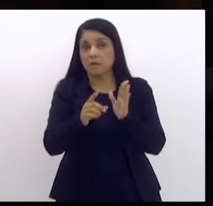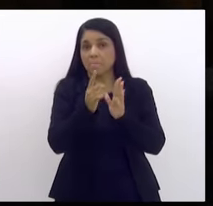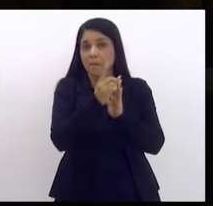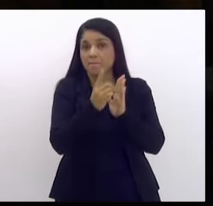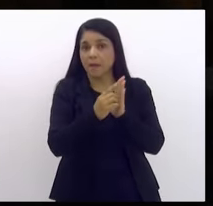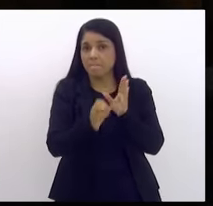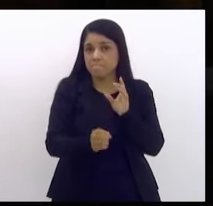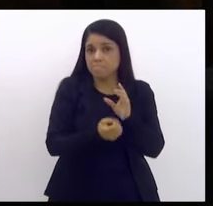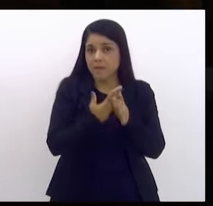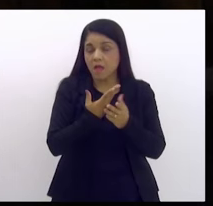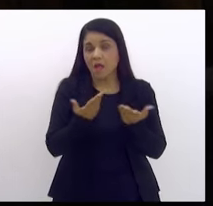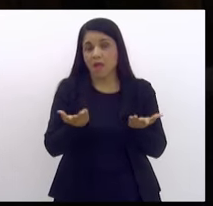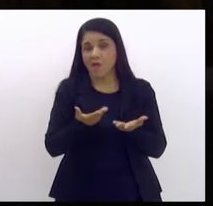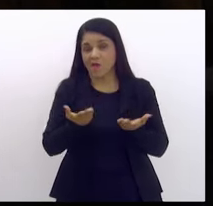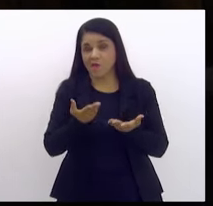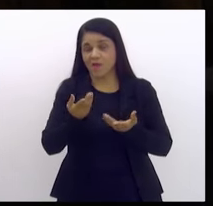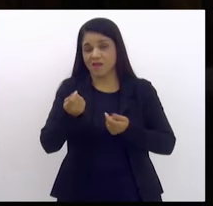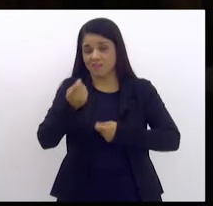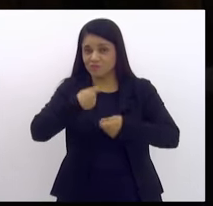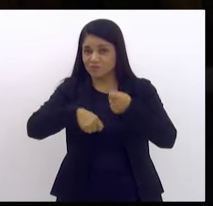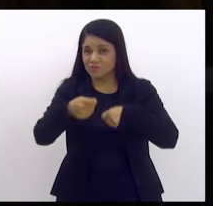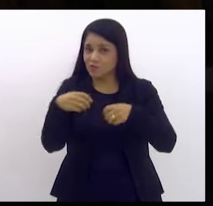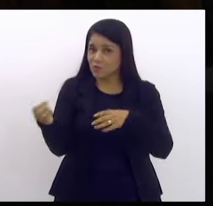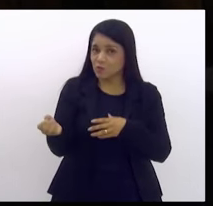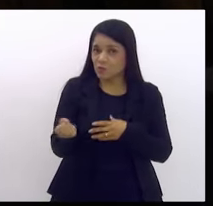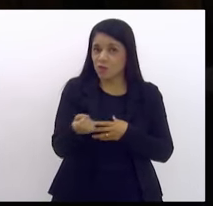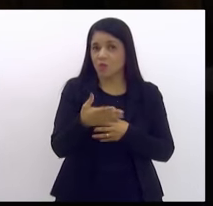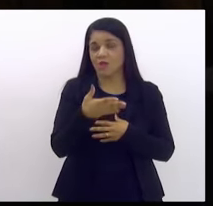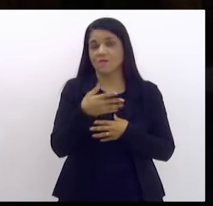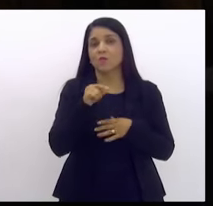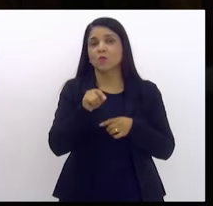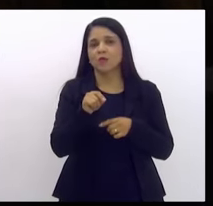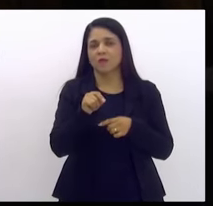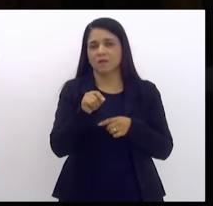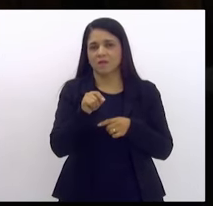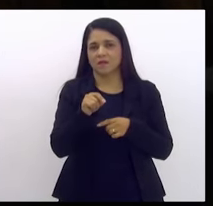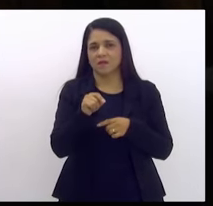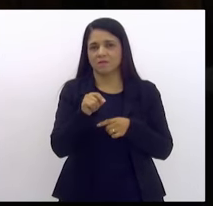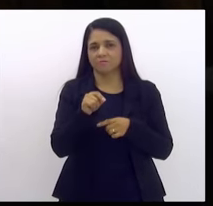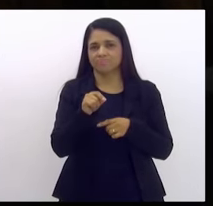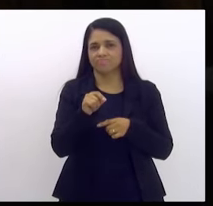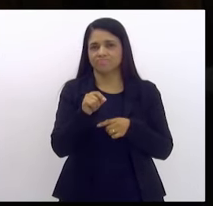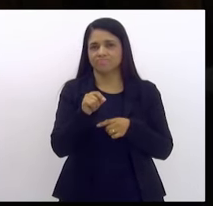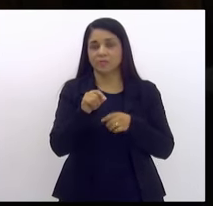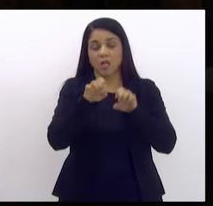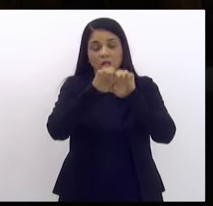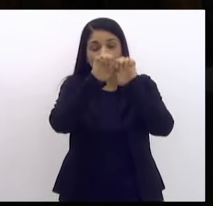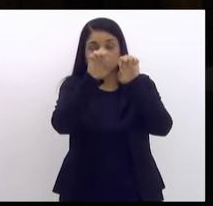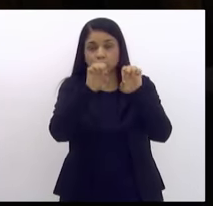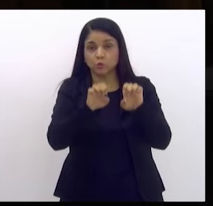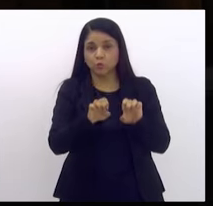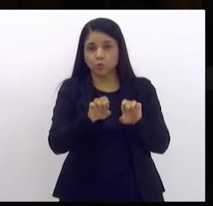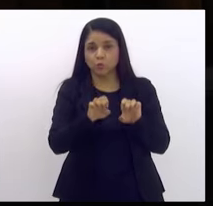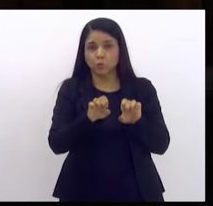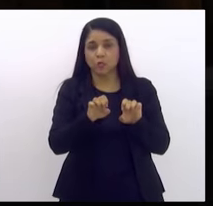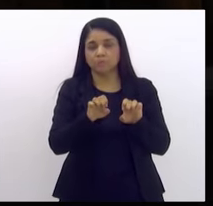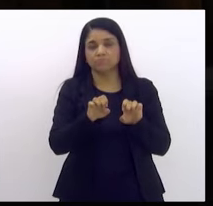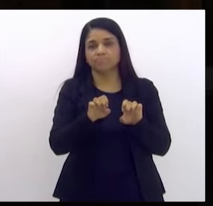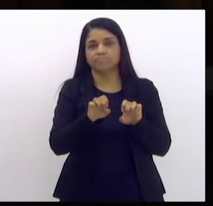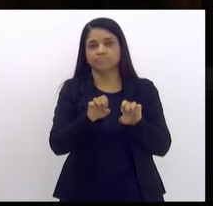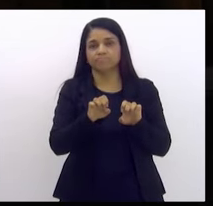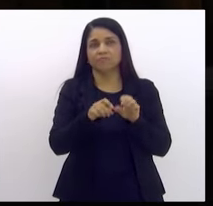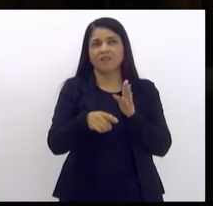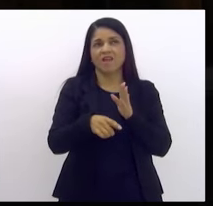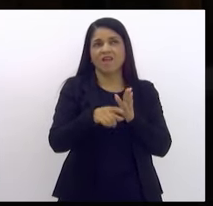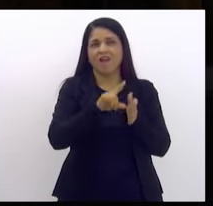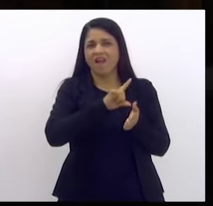de modernização administrativa é tão somente consolidar toda a estrutura dessas secretarias que tinham